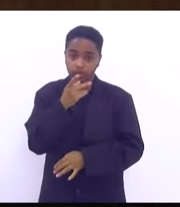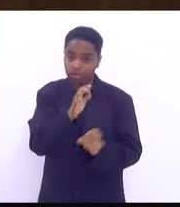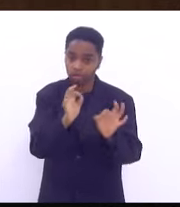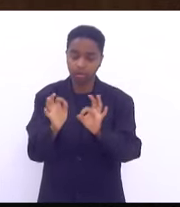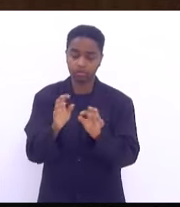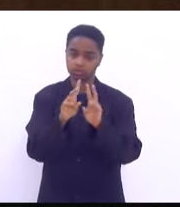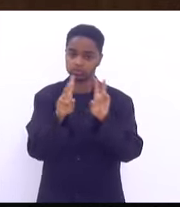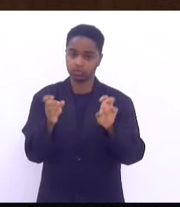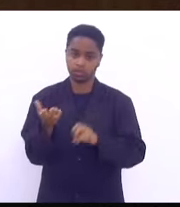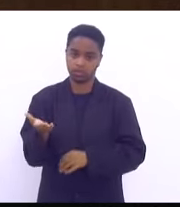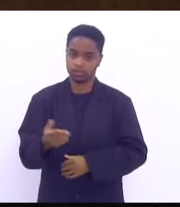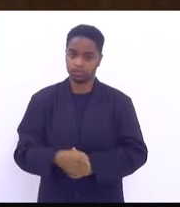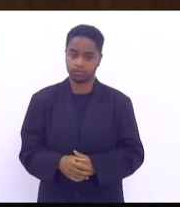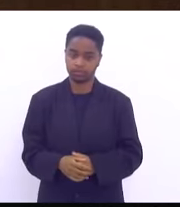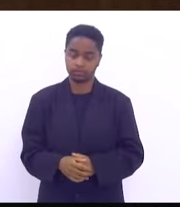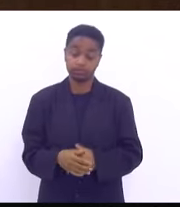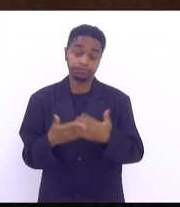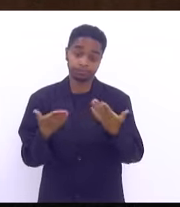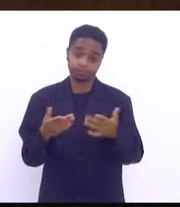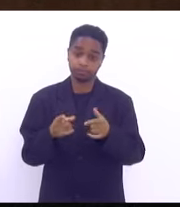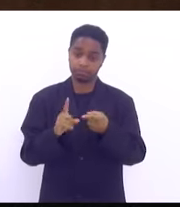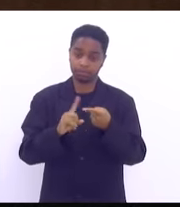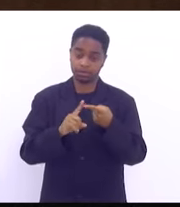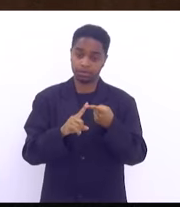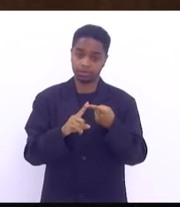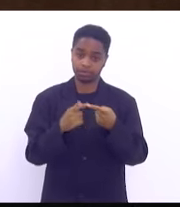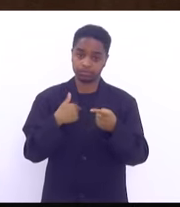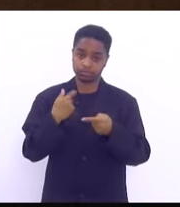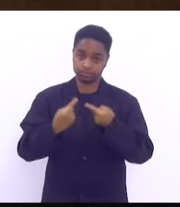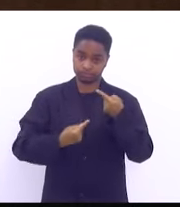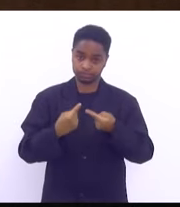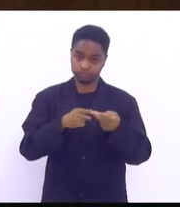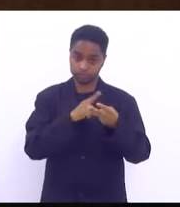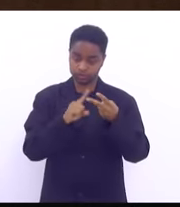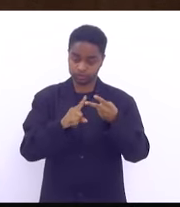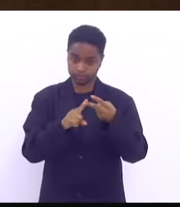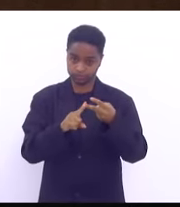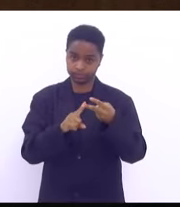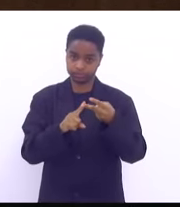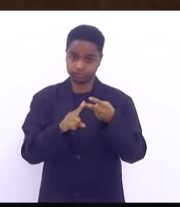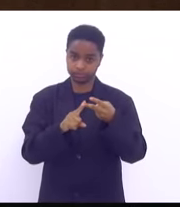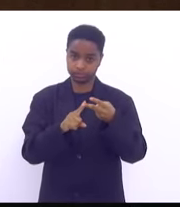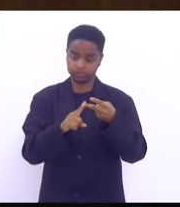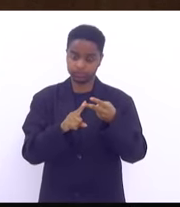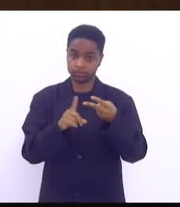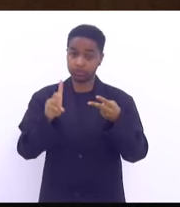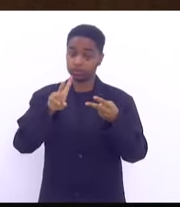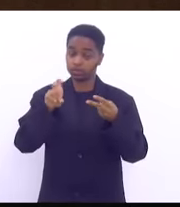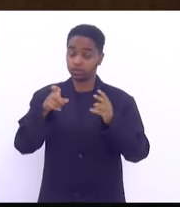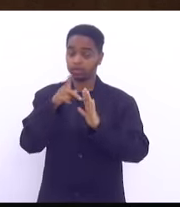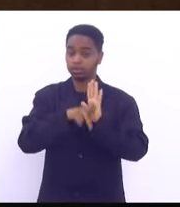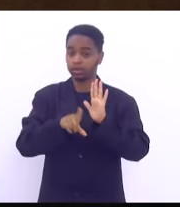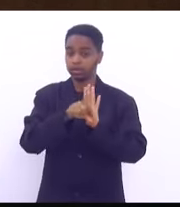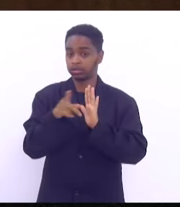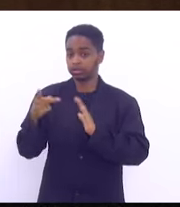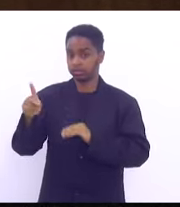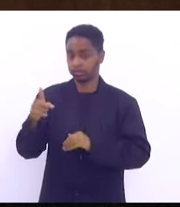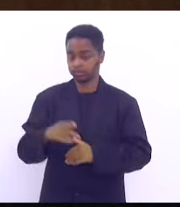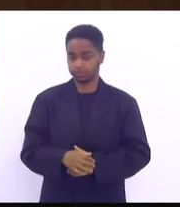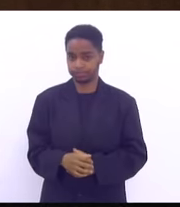né? Então, esse era o primeiro ponto. O segundo, que é a questão do projeto de lei de Vossa